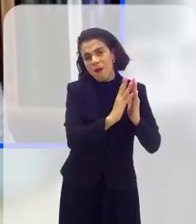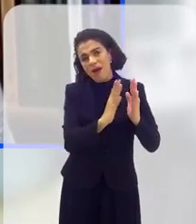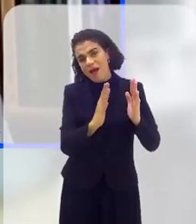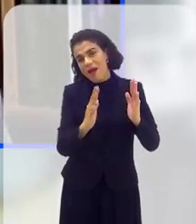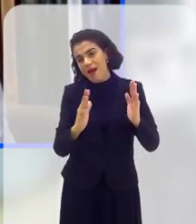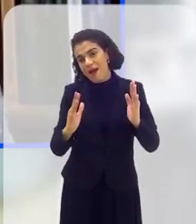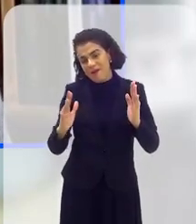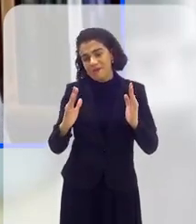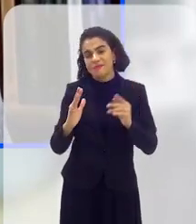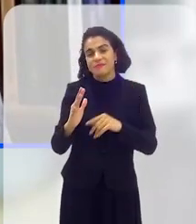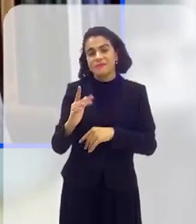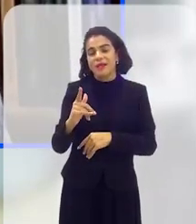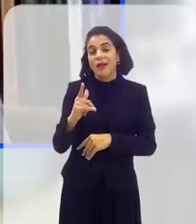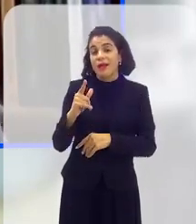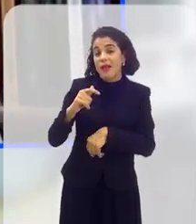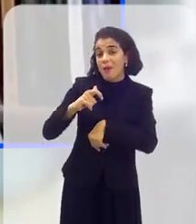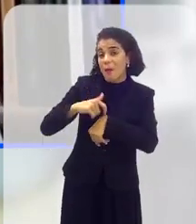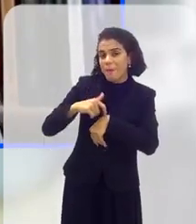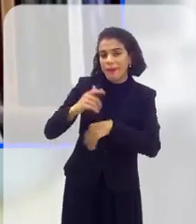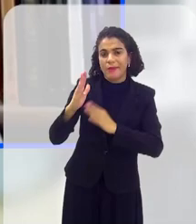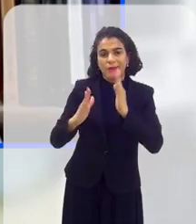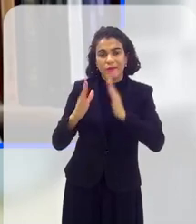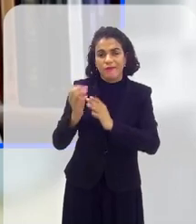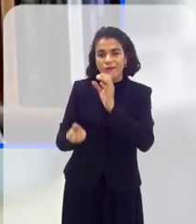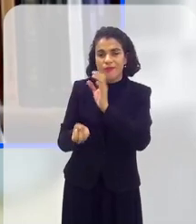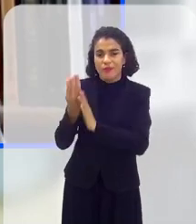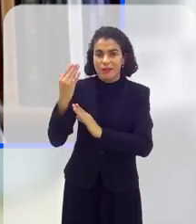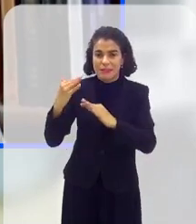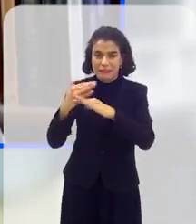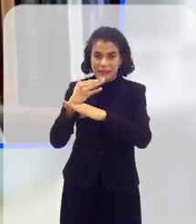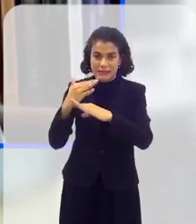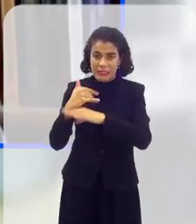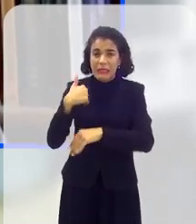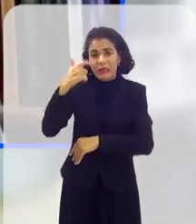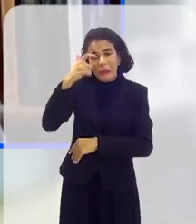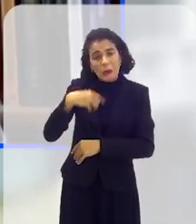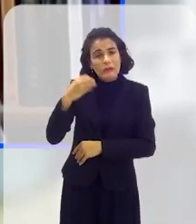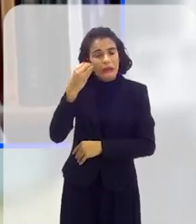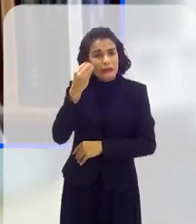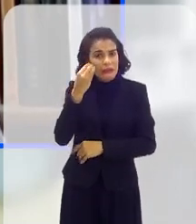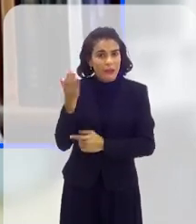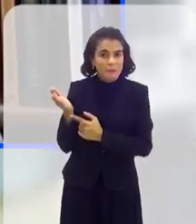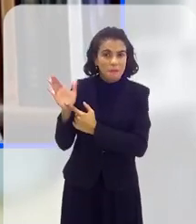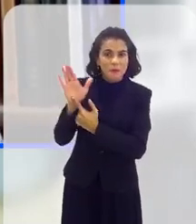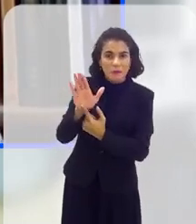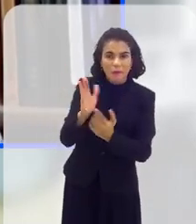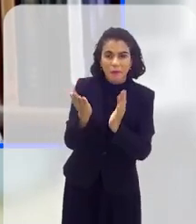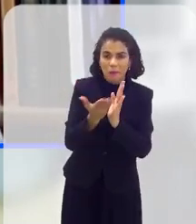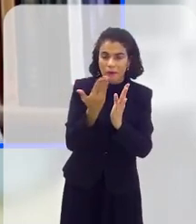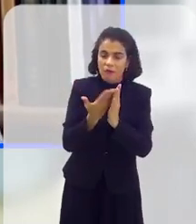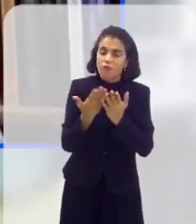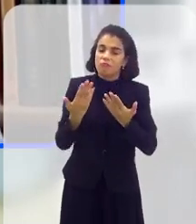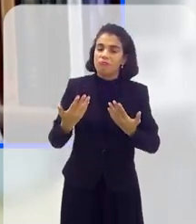se passa muitos anos antes, quando foi fundada a cidade, eu também tentei transmitir isso com